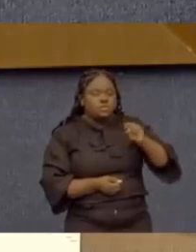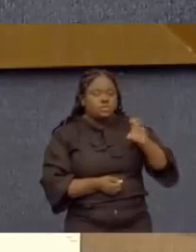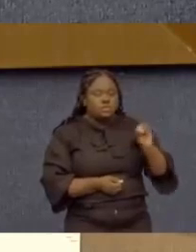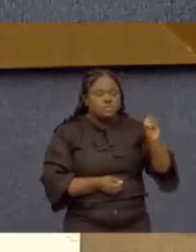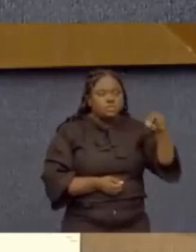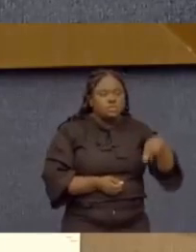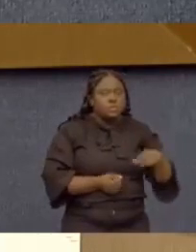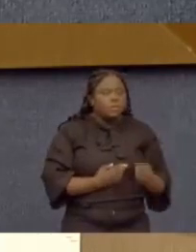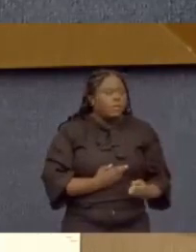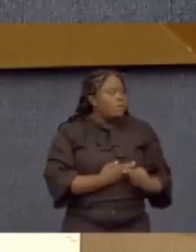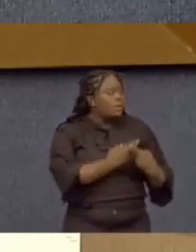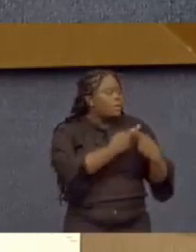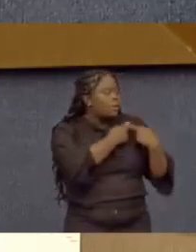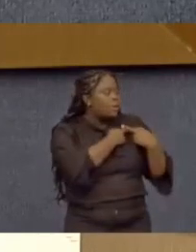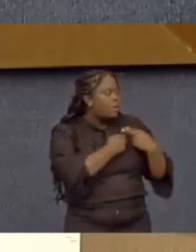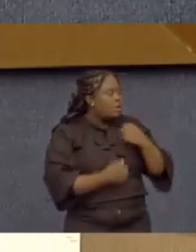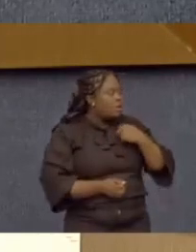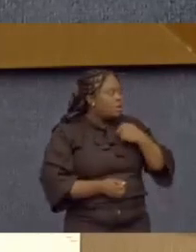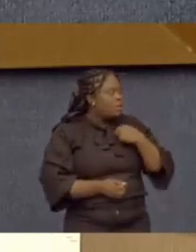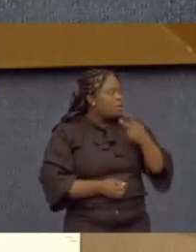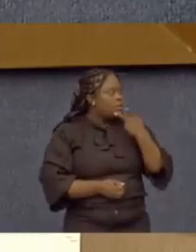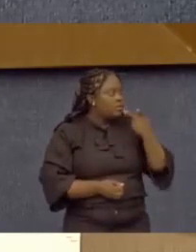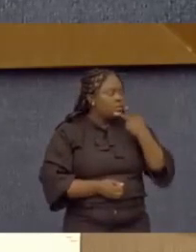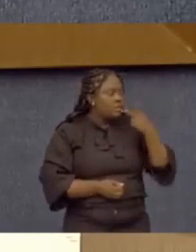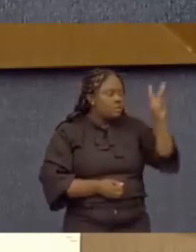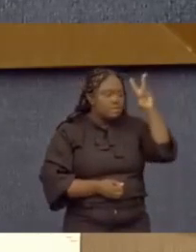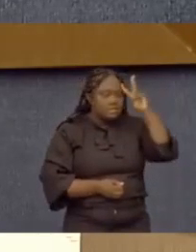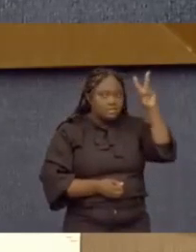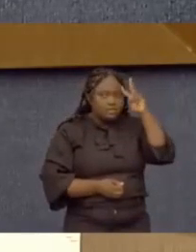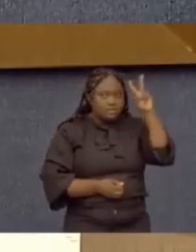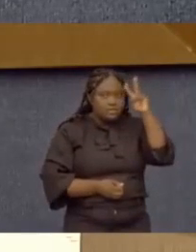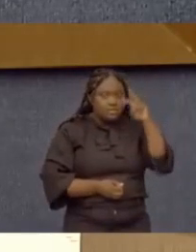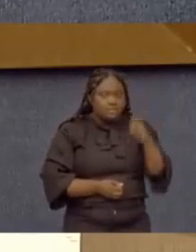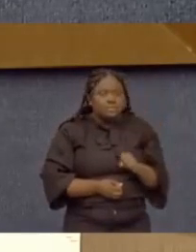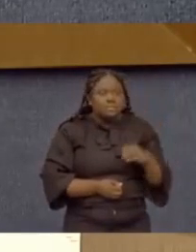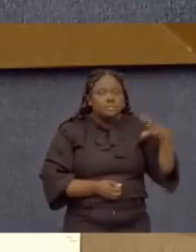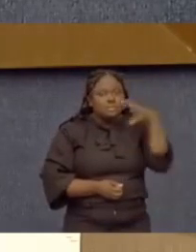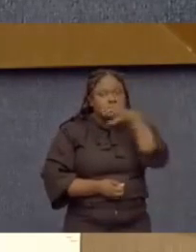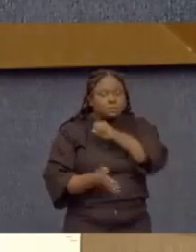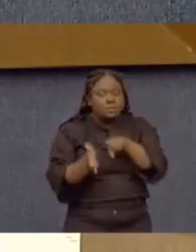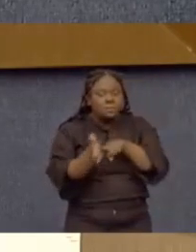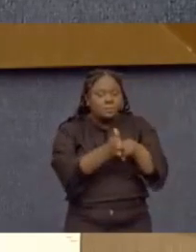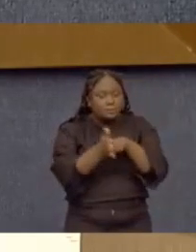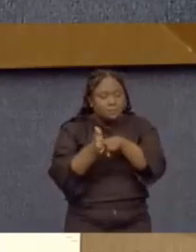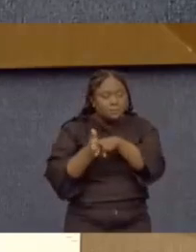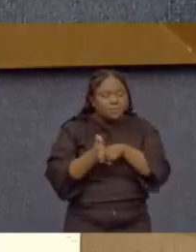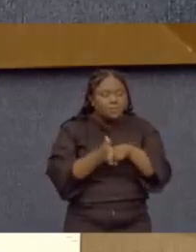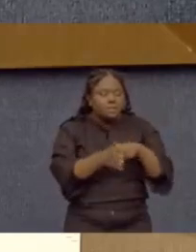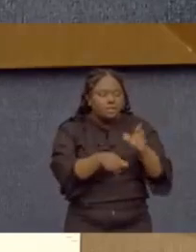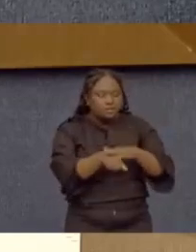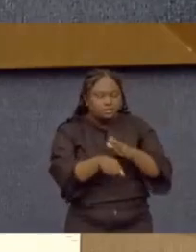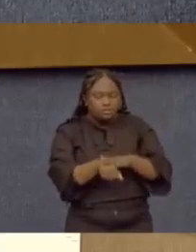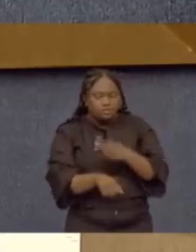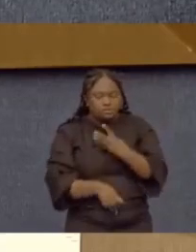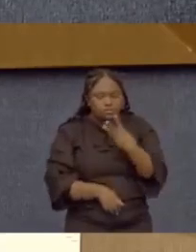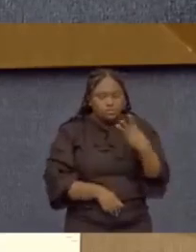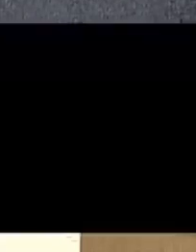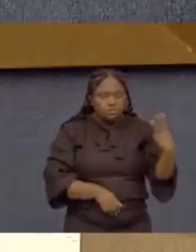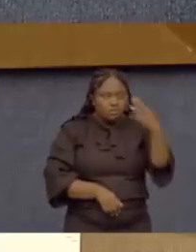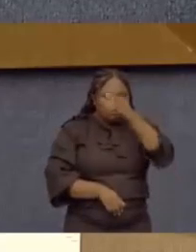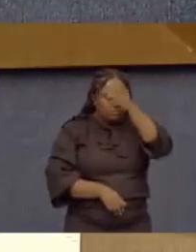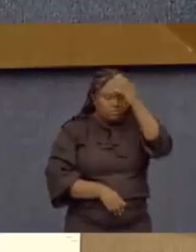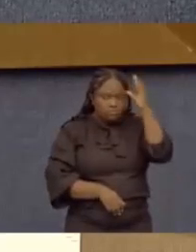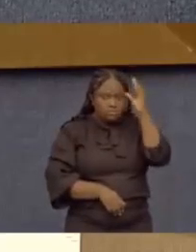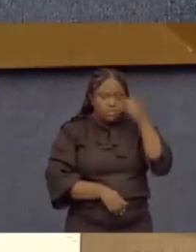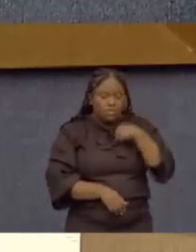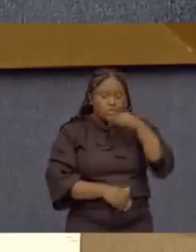moção, que eu ouso dizer é histórica. Nas rápidas pesquisas que realizei no site da Câmara, eu acredito que eu